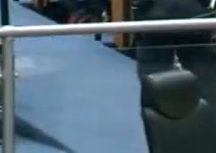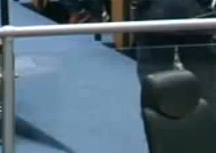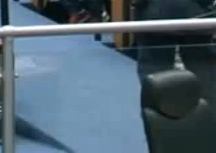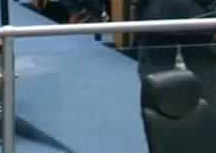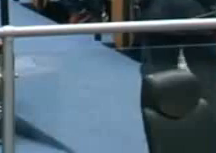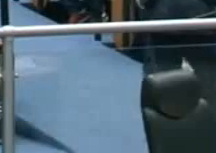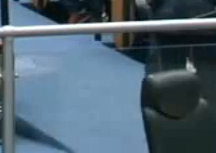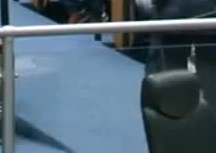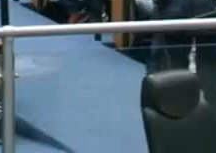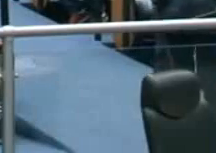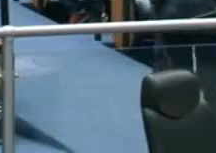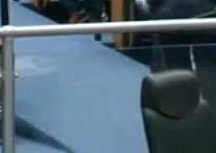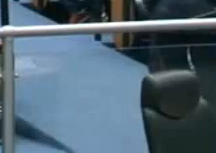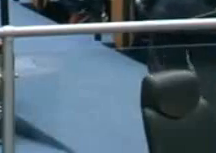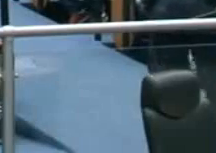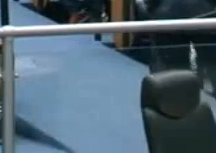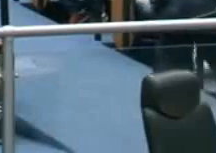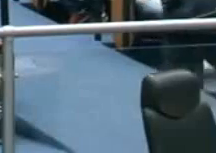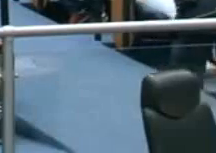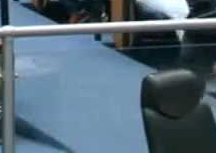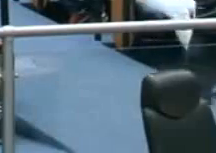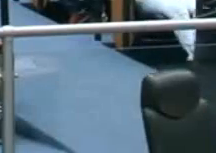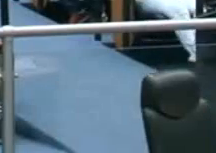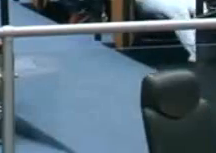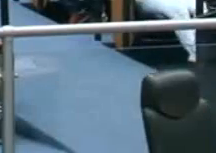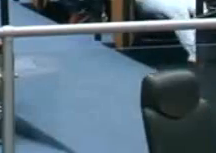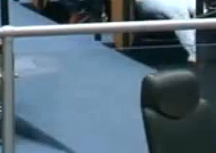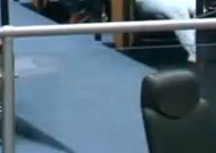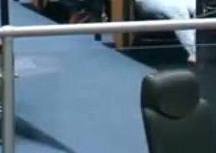Qualificou aquele cidadão?